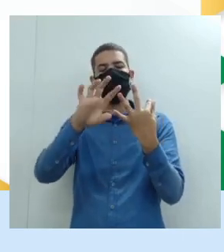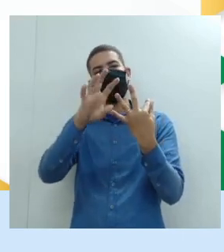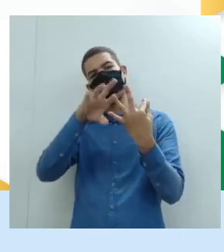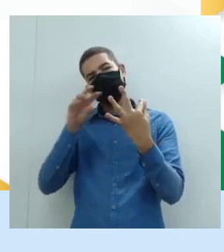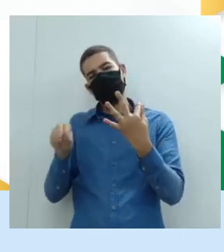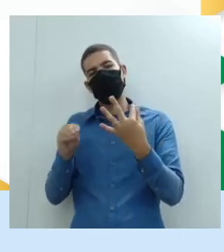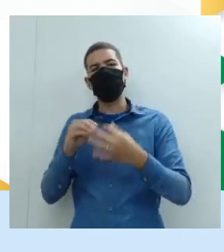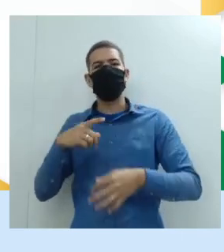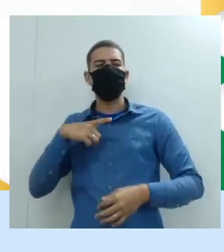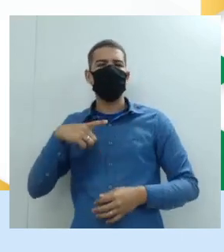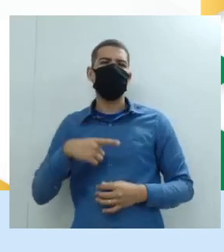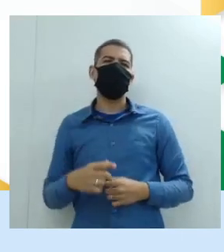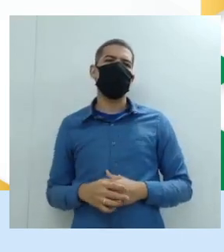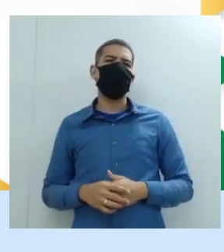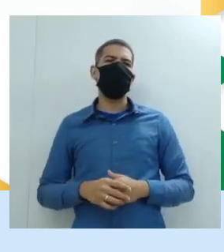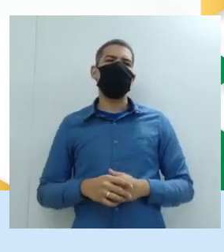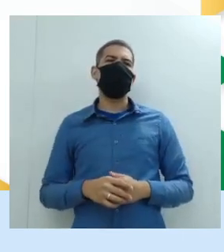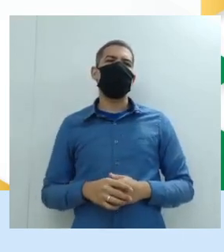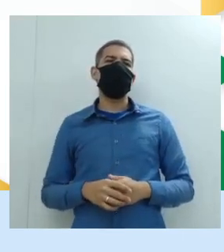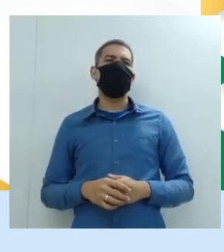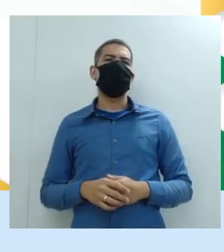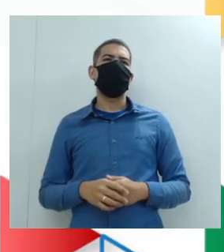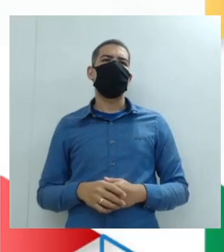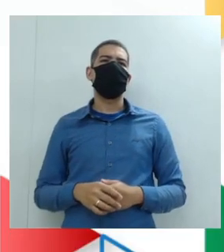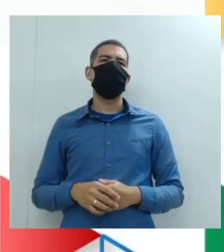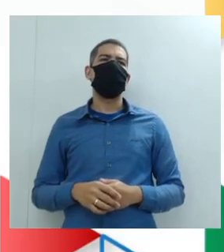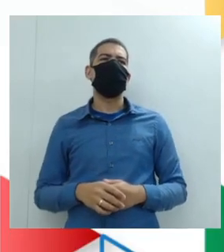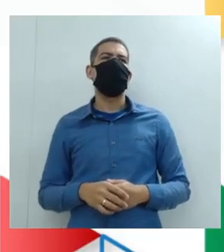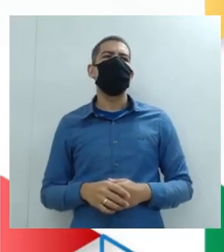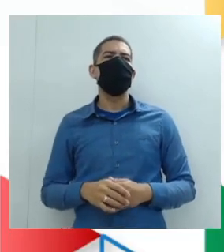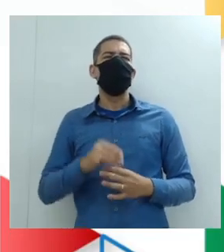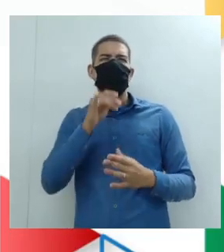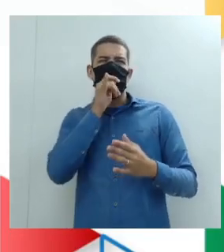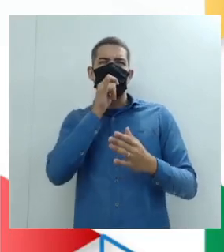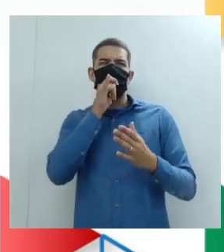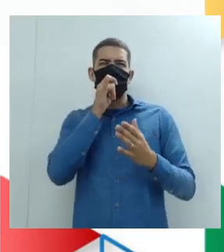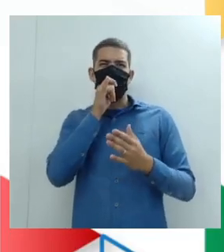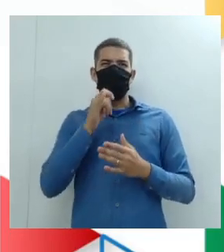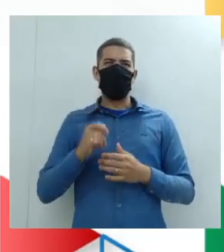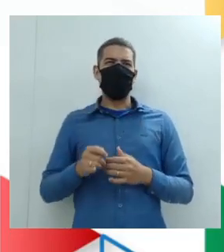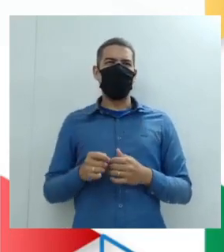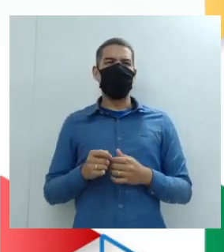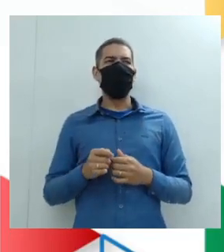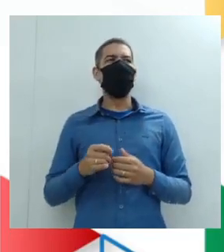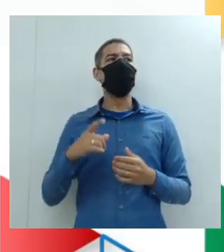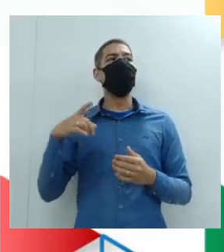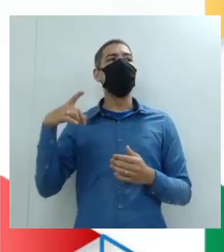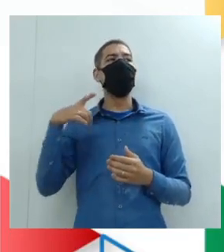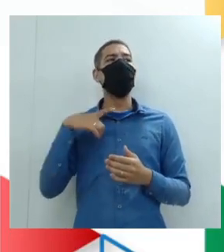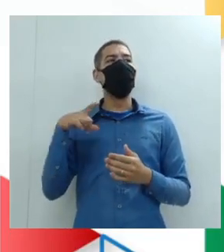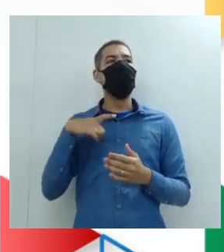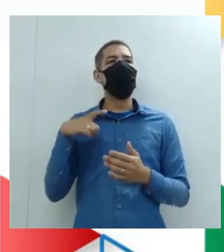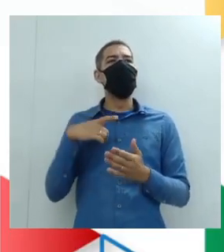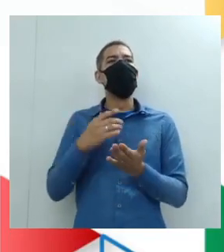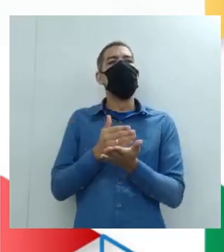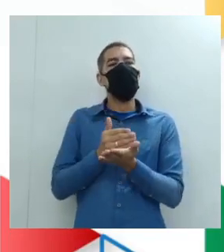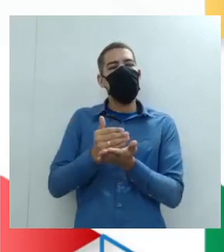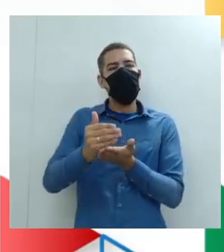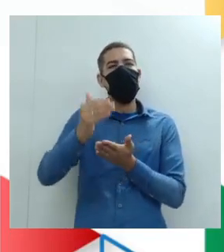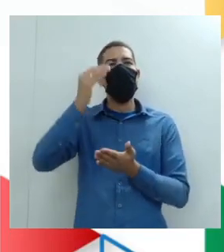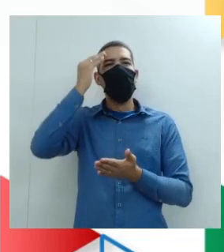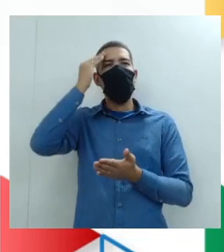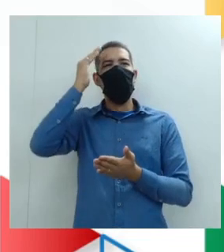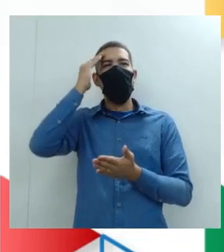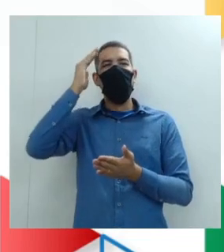fração bem fácil para vocês, tá bom? Vamos lá então, observe alguns exemplos comigo que você vai começar a